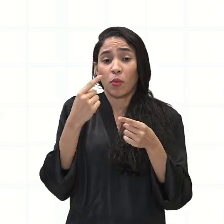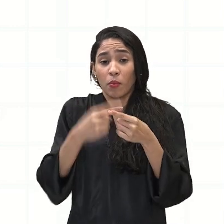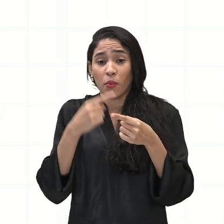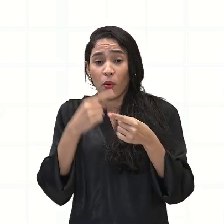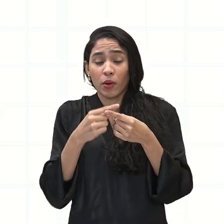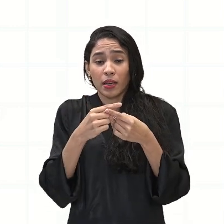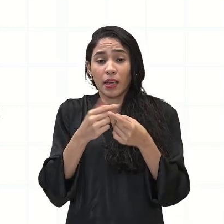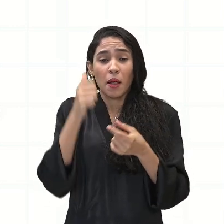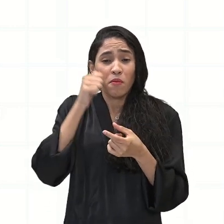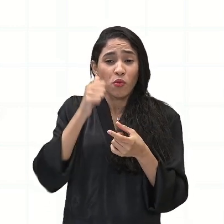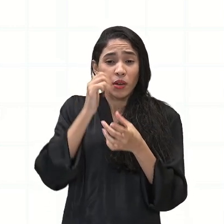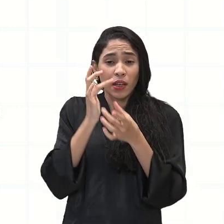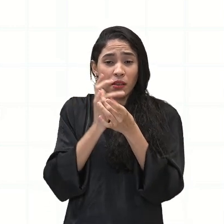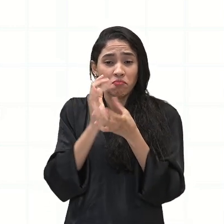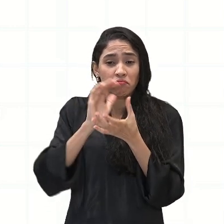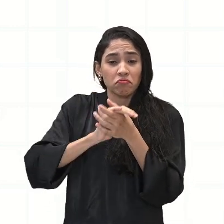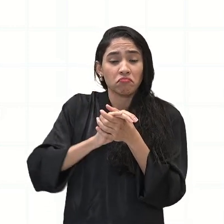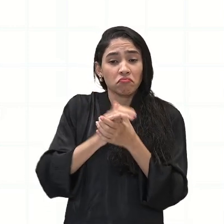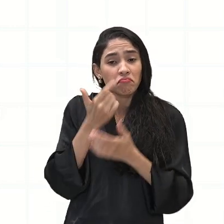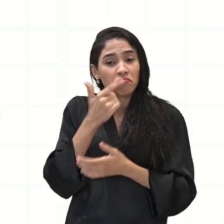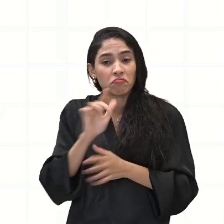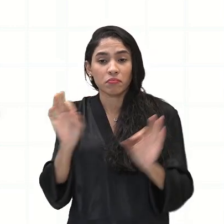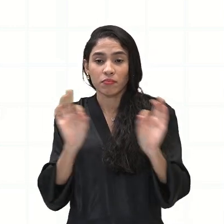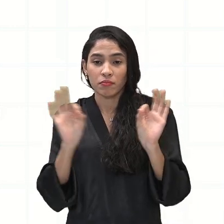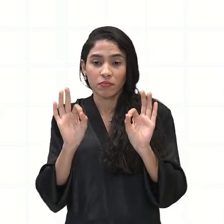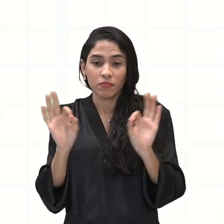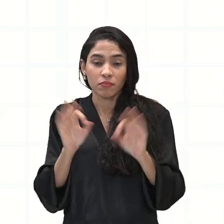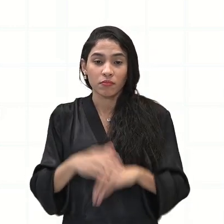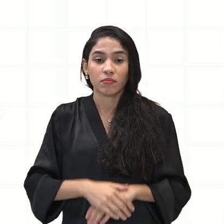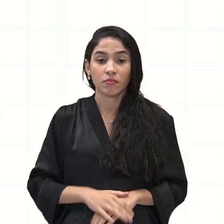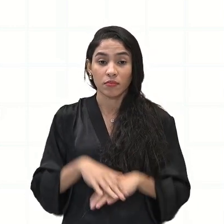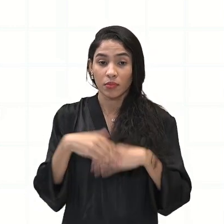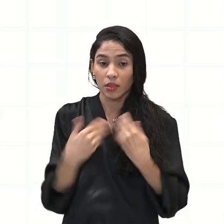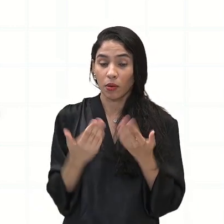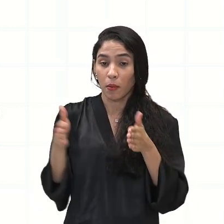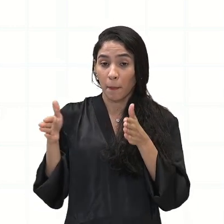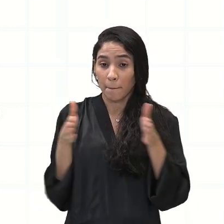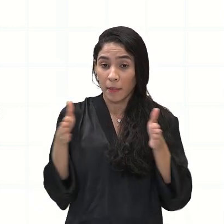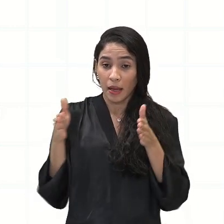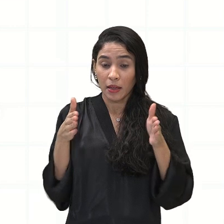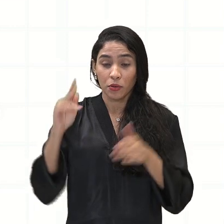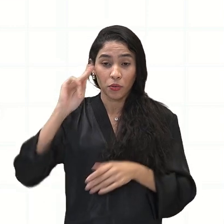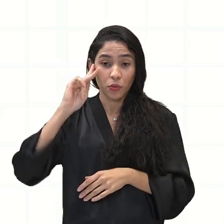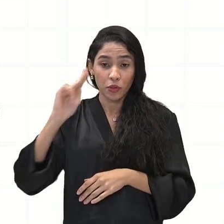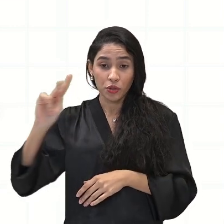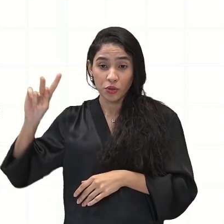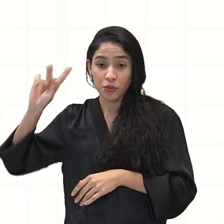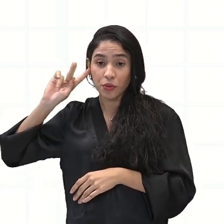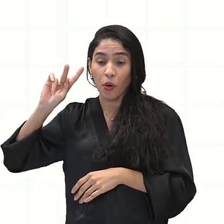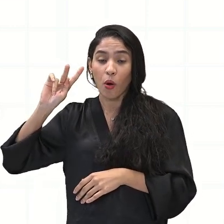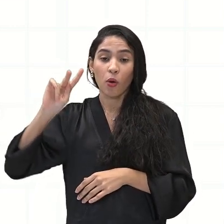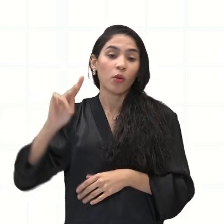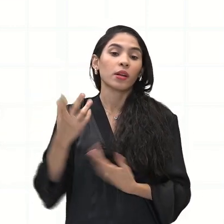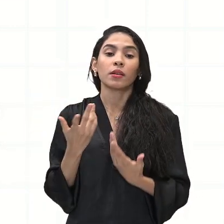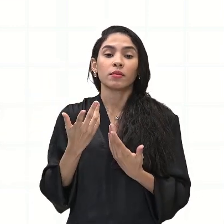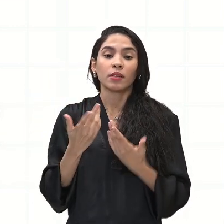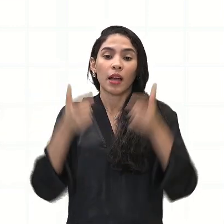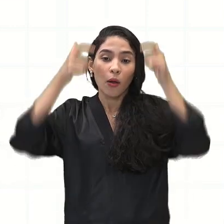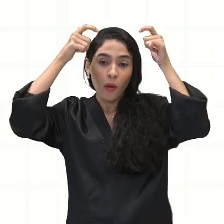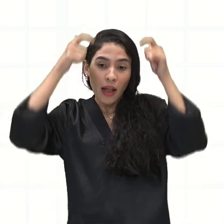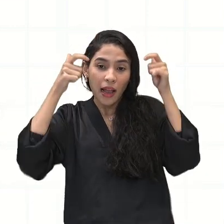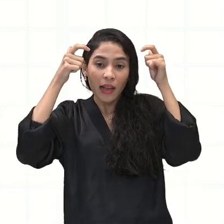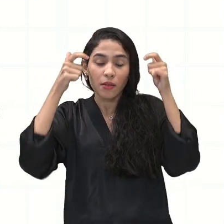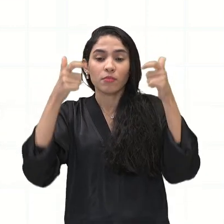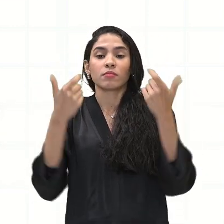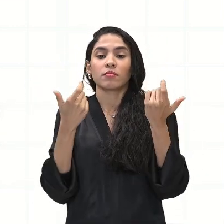um período da história chamado Grandes Navegações, em que o reino de Portugal lançou-se ao